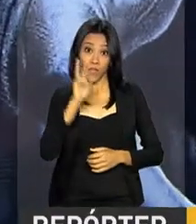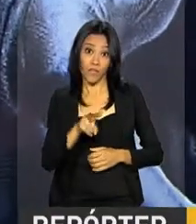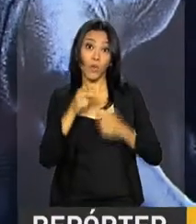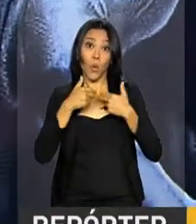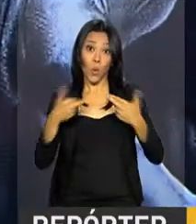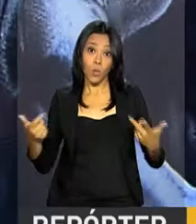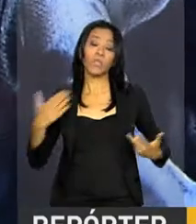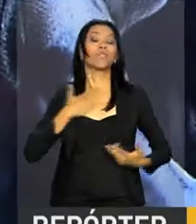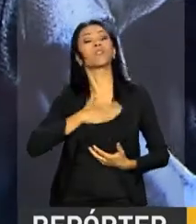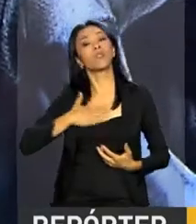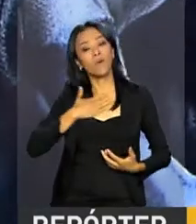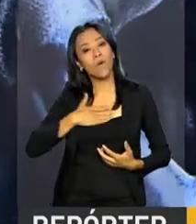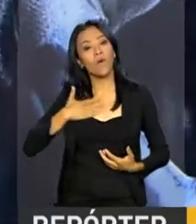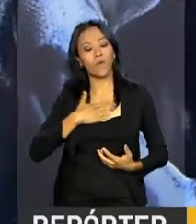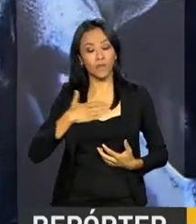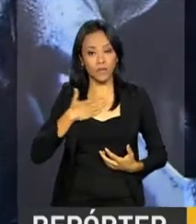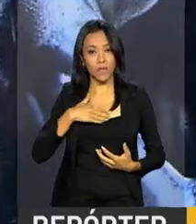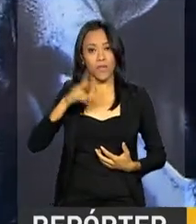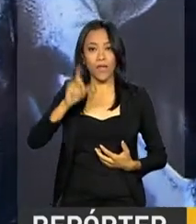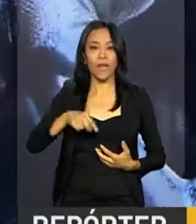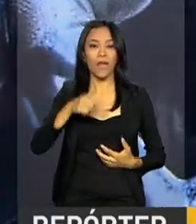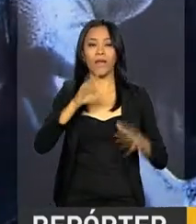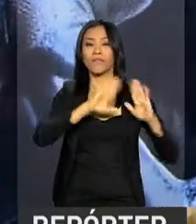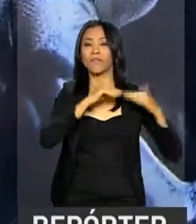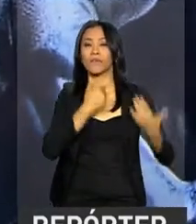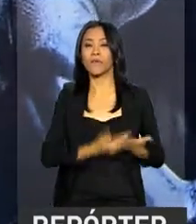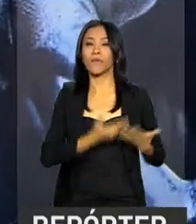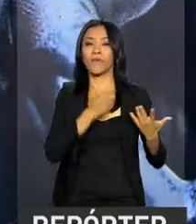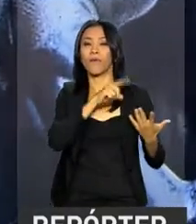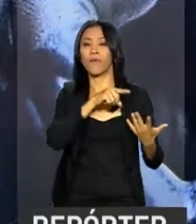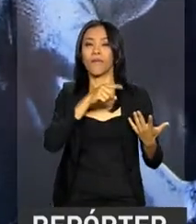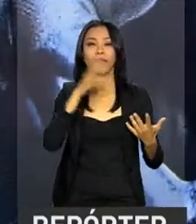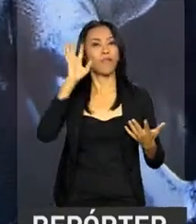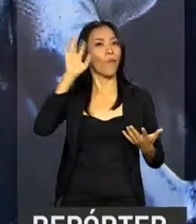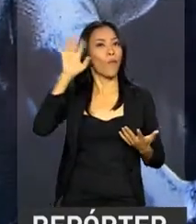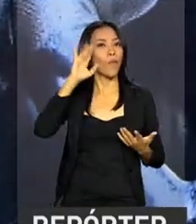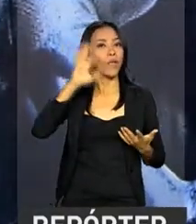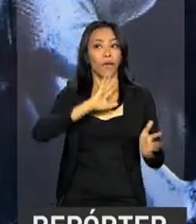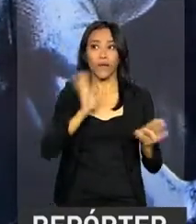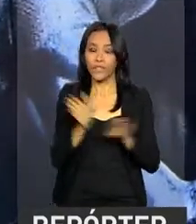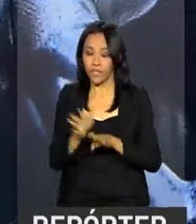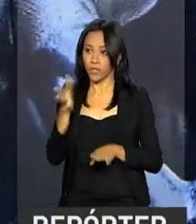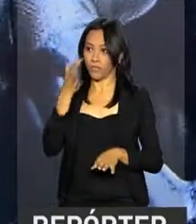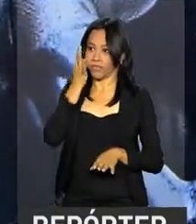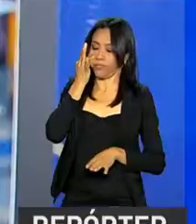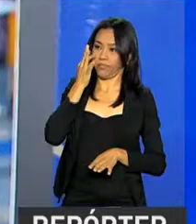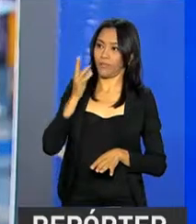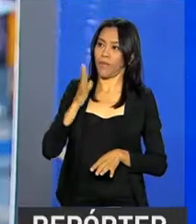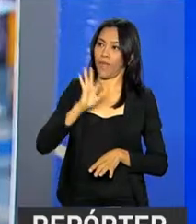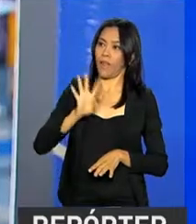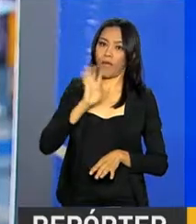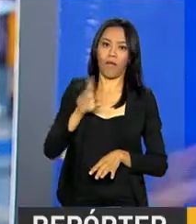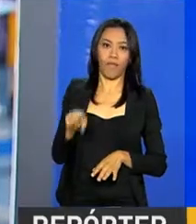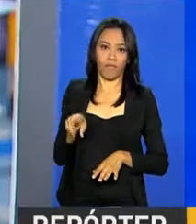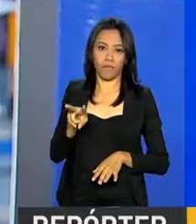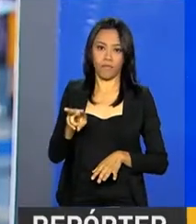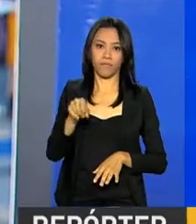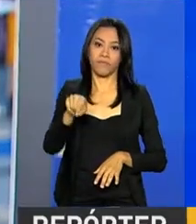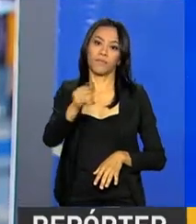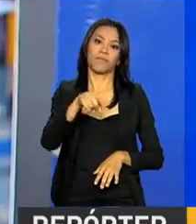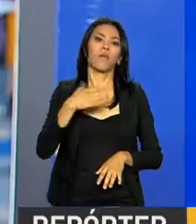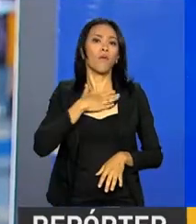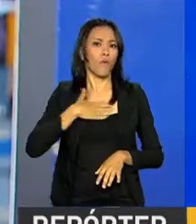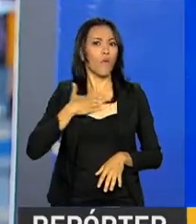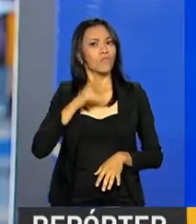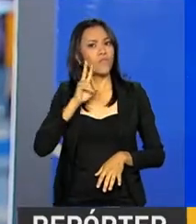em matemática. Lá é sempre teoria, essas coisas chatas, aí aqui, quando a gente vê na prática, é meio mais legal. Eu gosto muito de ver